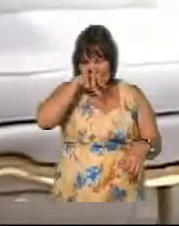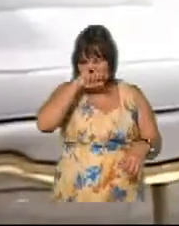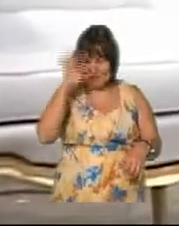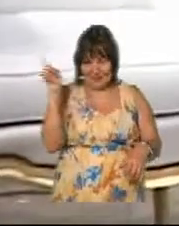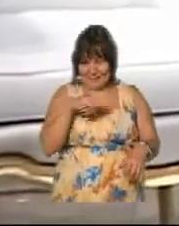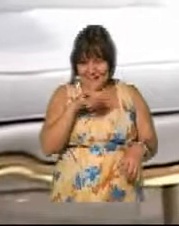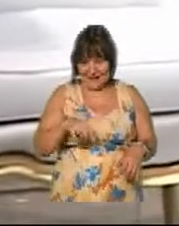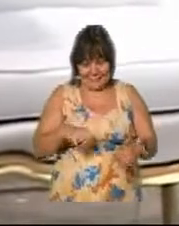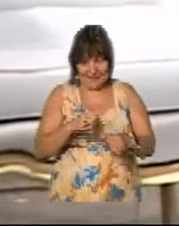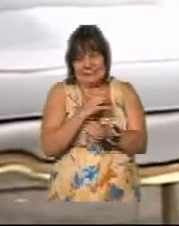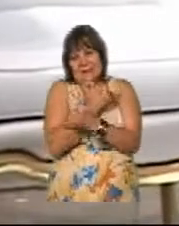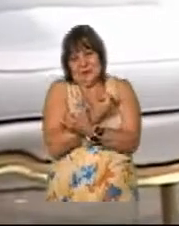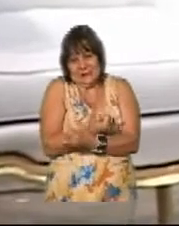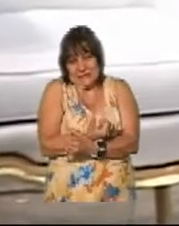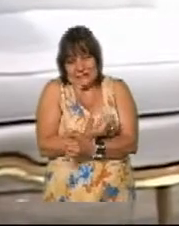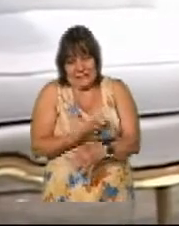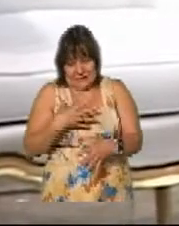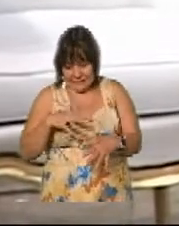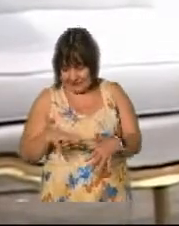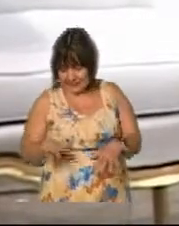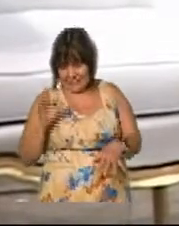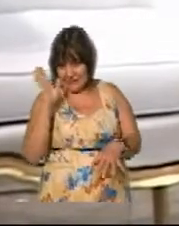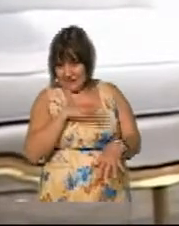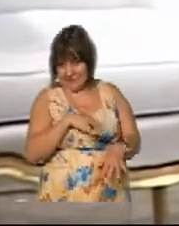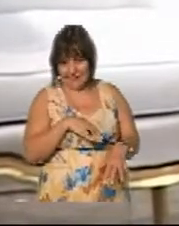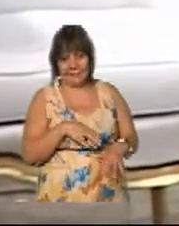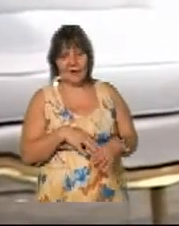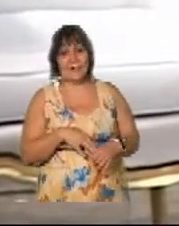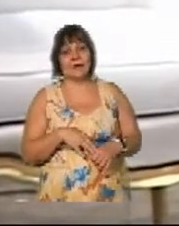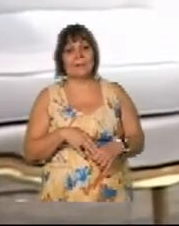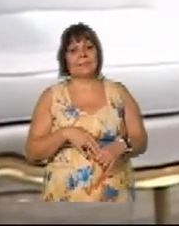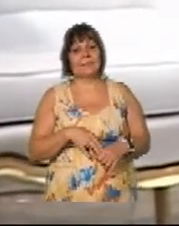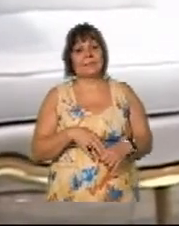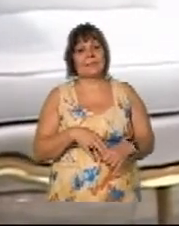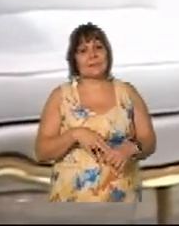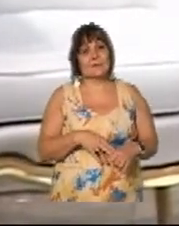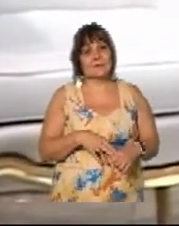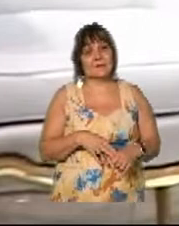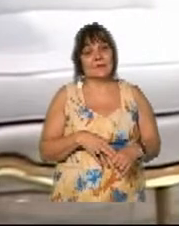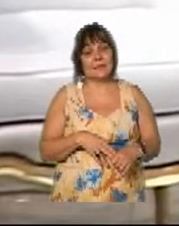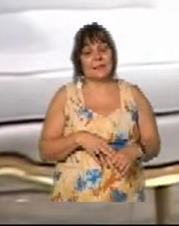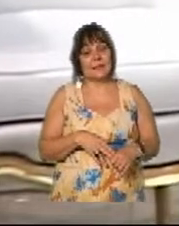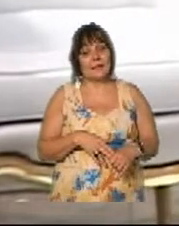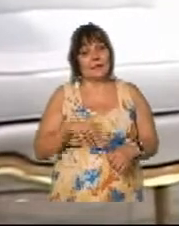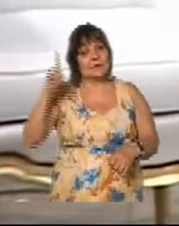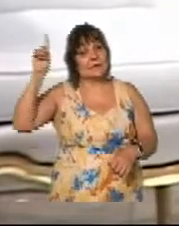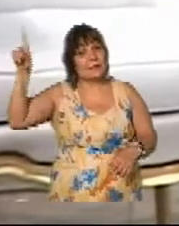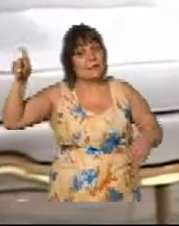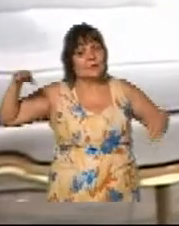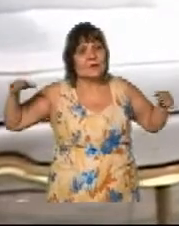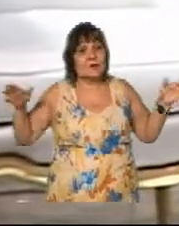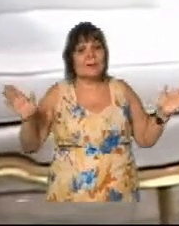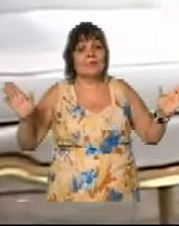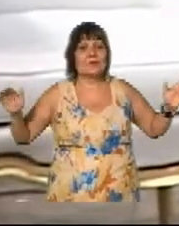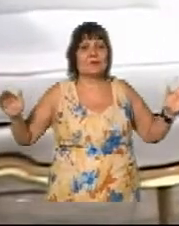vida, necroses ósseas, necroses de pele, sabe, totalmente acabado e desesperançado. Até que Deus enviou um